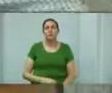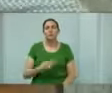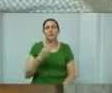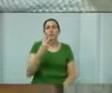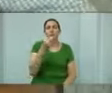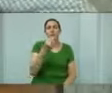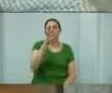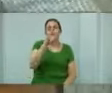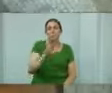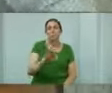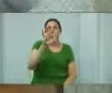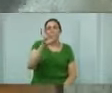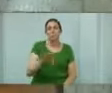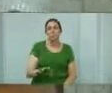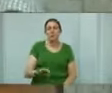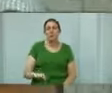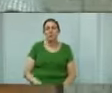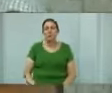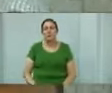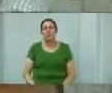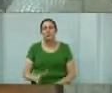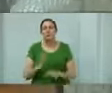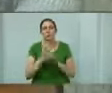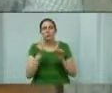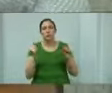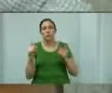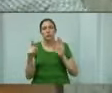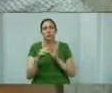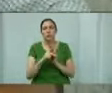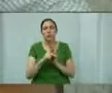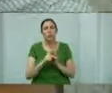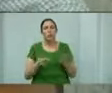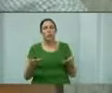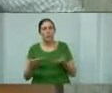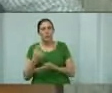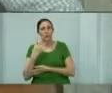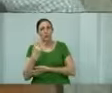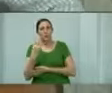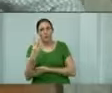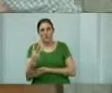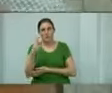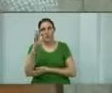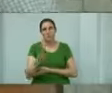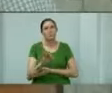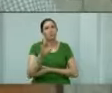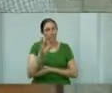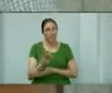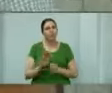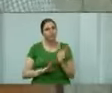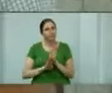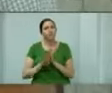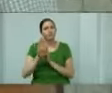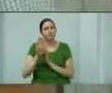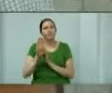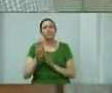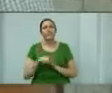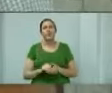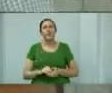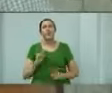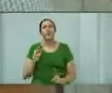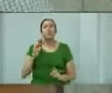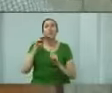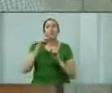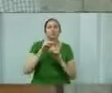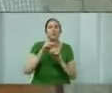36% o valor da nossa receita própria, já está em 43%. A nossa meta para isso aqui é chegar